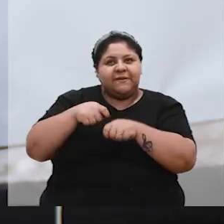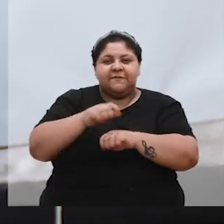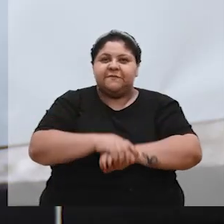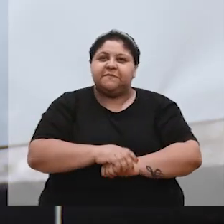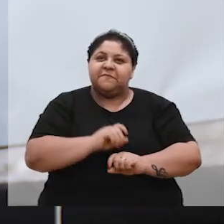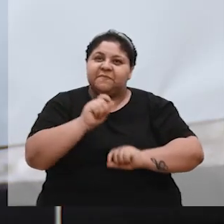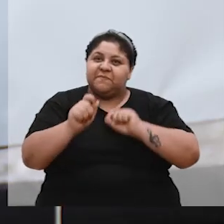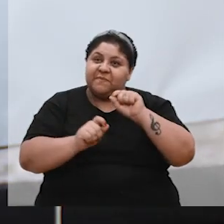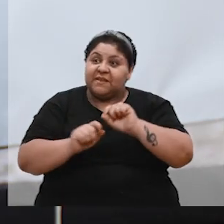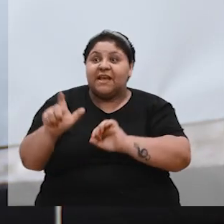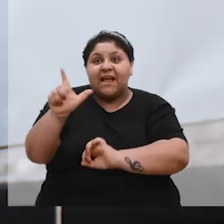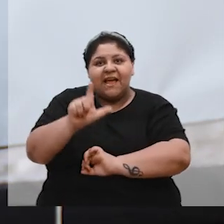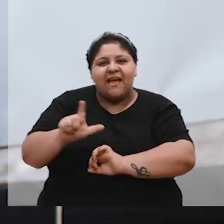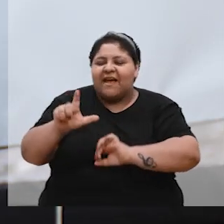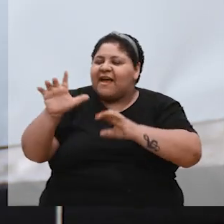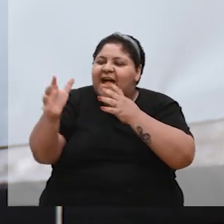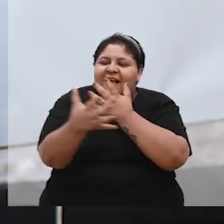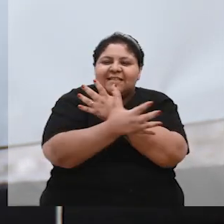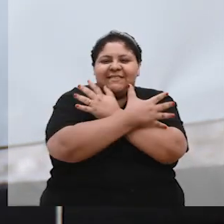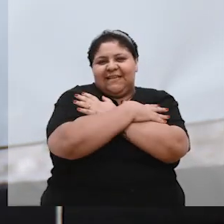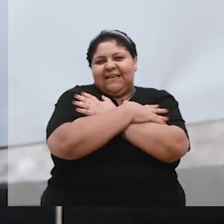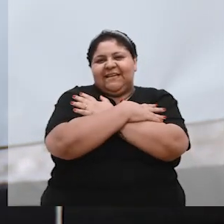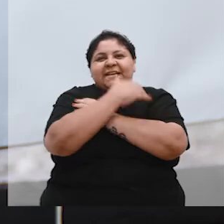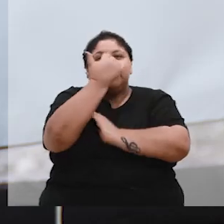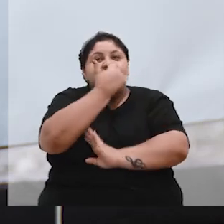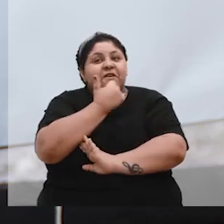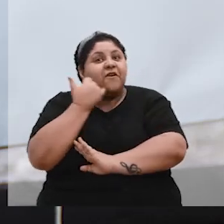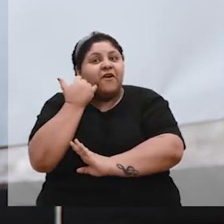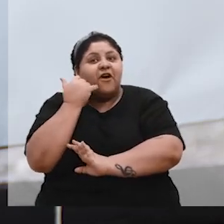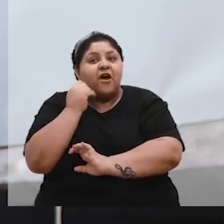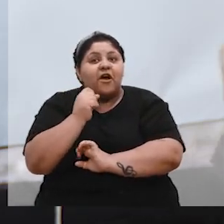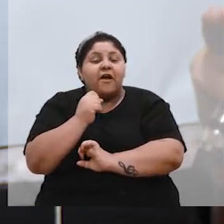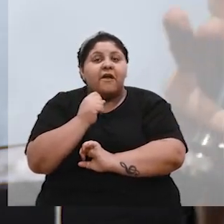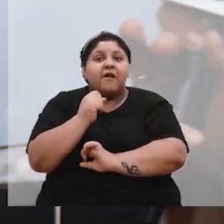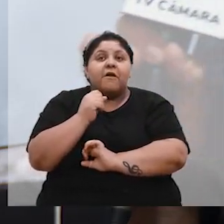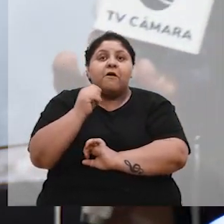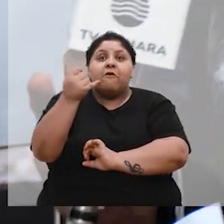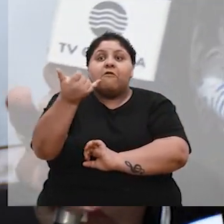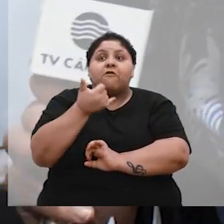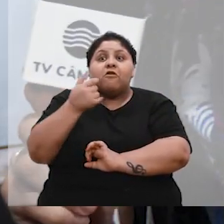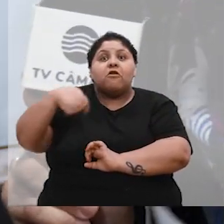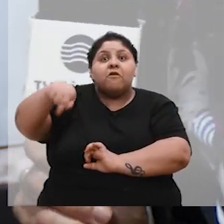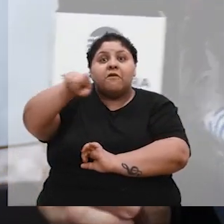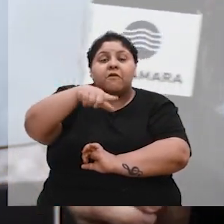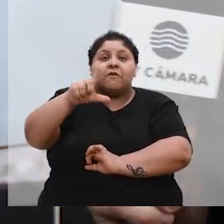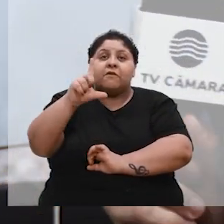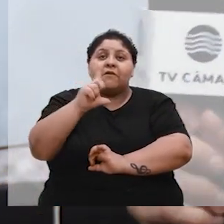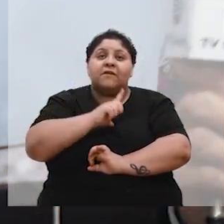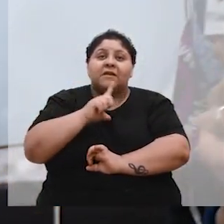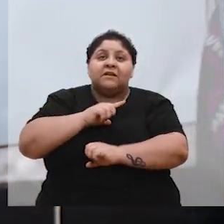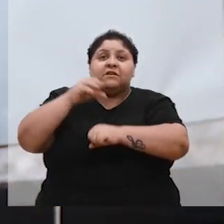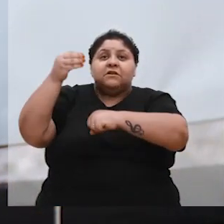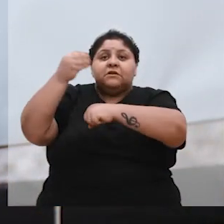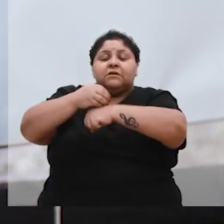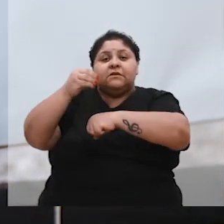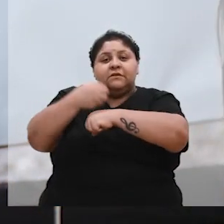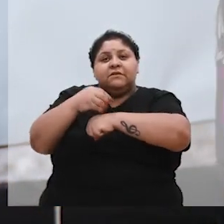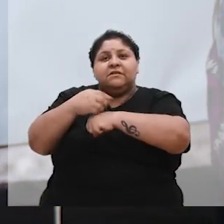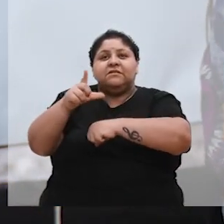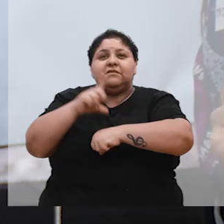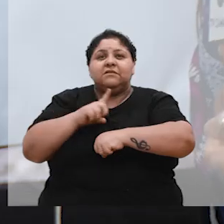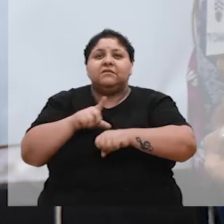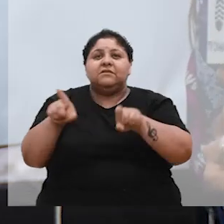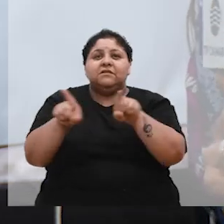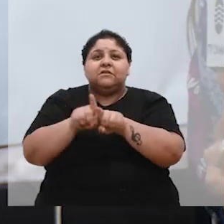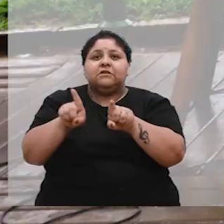como a literatura abraça a gente, Frei Jaime, e conte para nós aí o que o senhor tem para nos indicar, o que temos aí